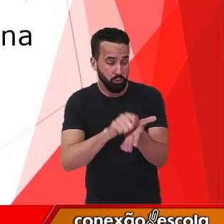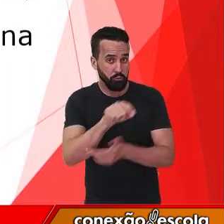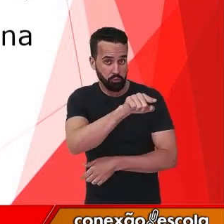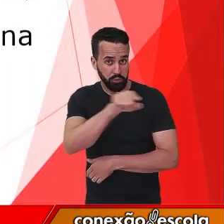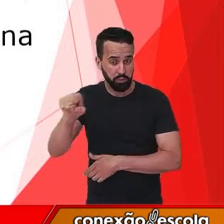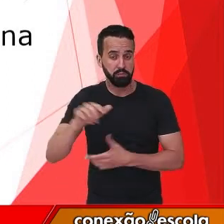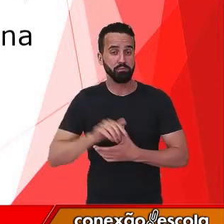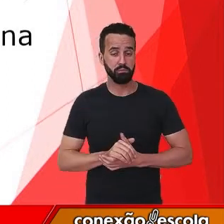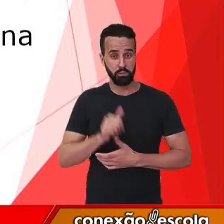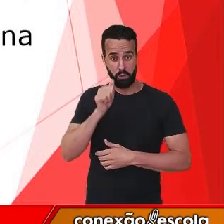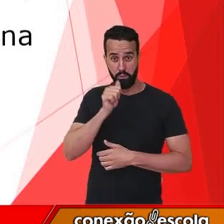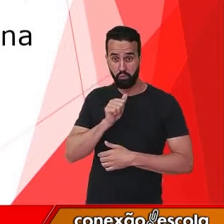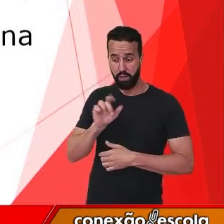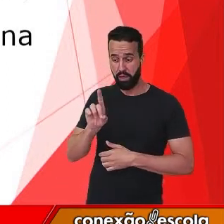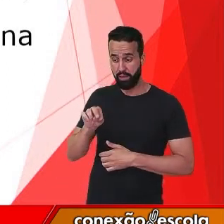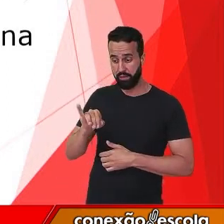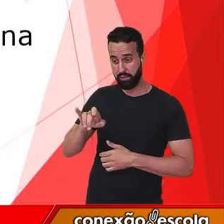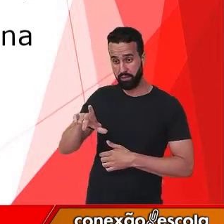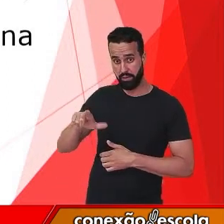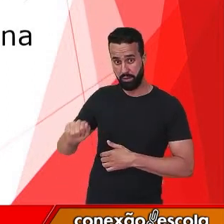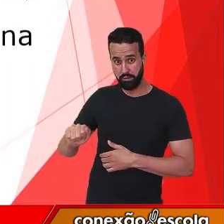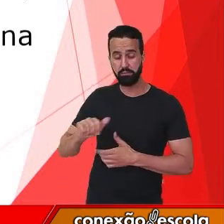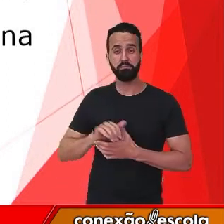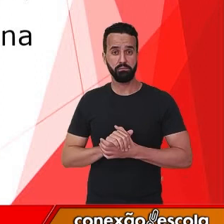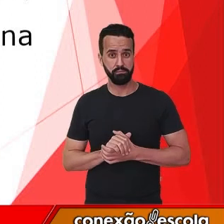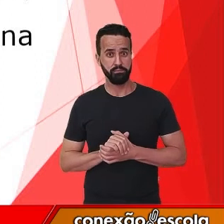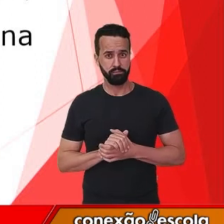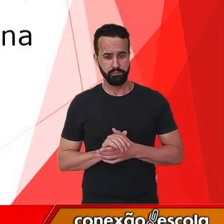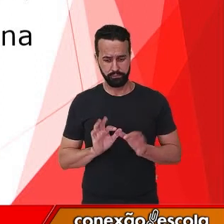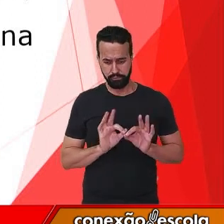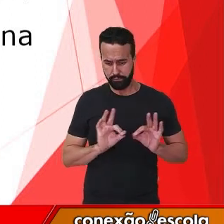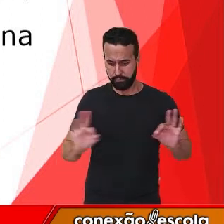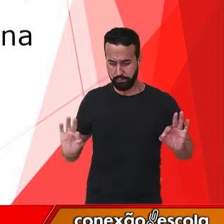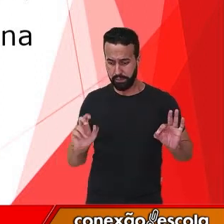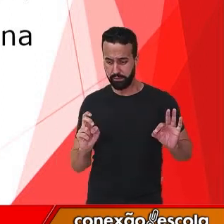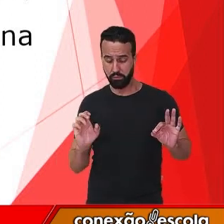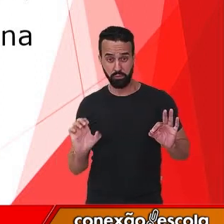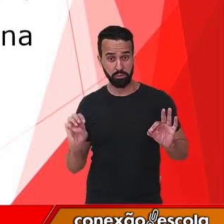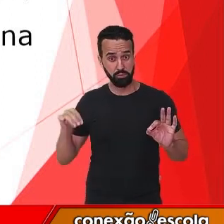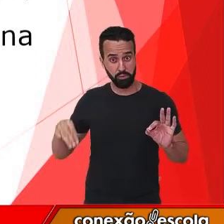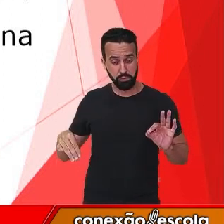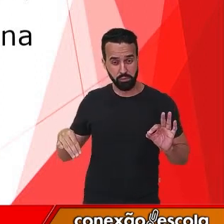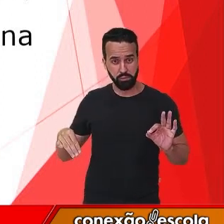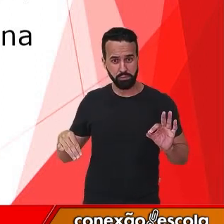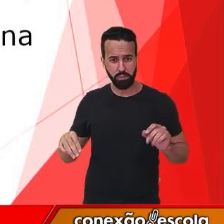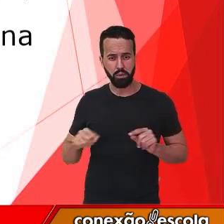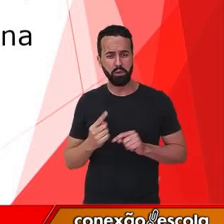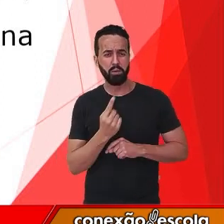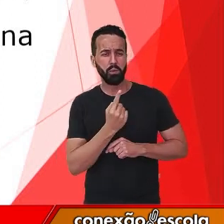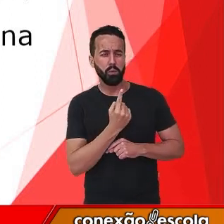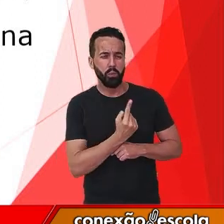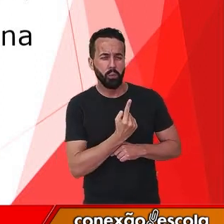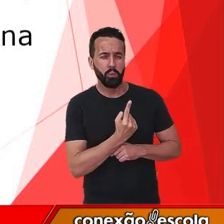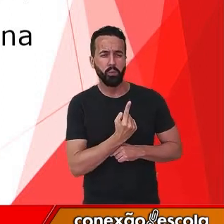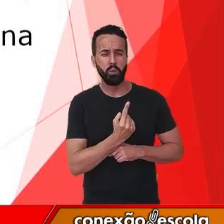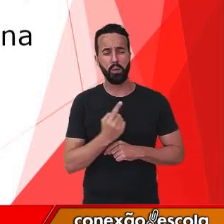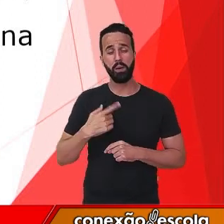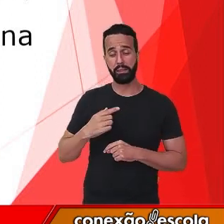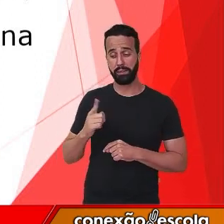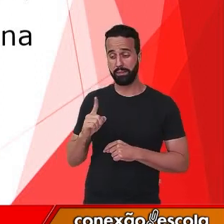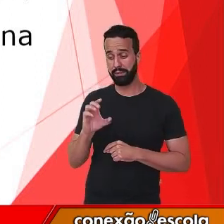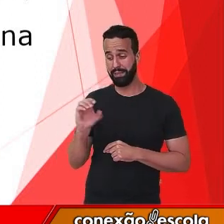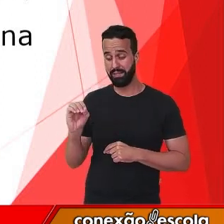vocês Daniela percorreu os 5 cm em um mapa com escala de 1 para 10 milhões